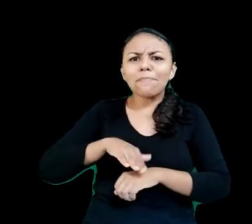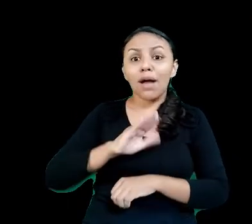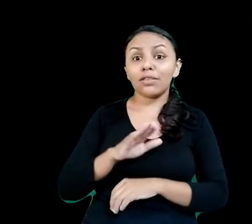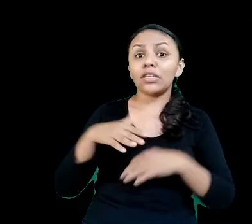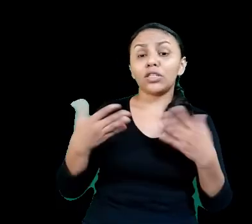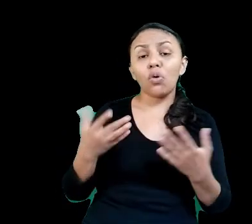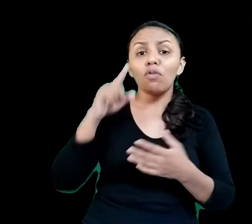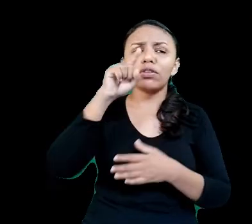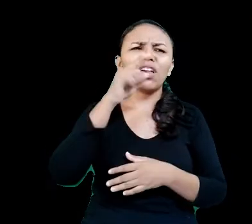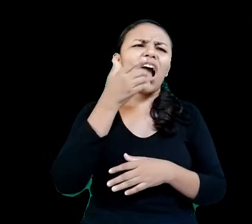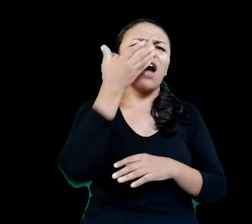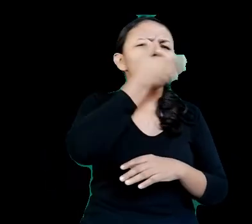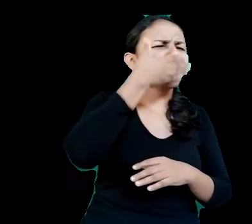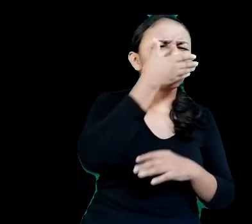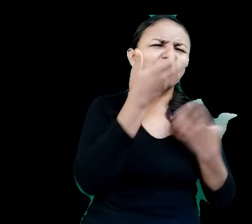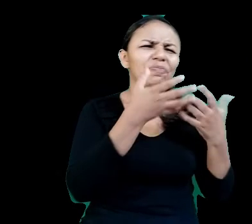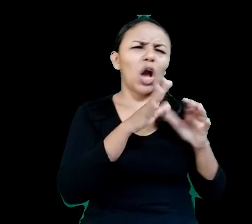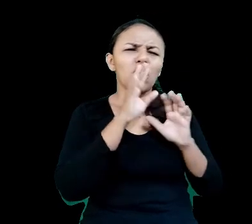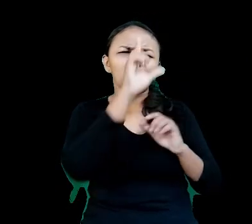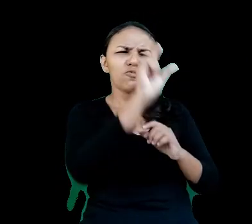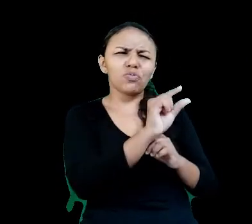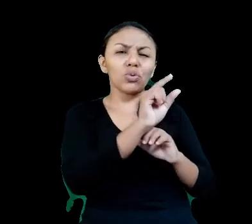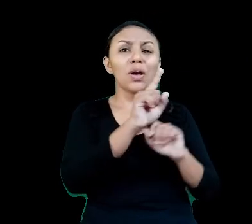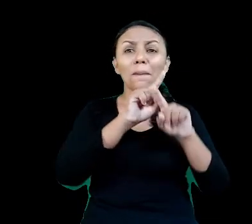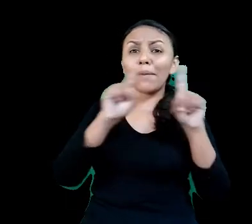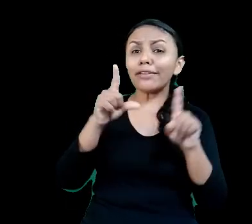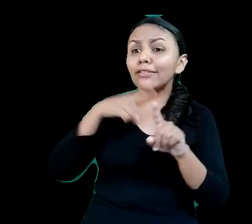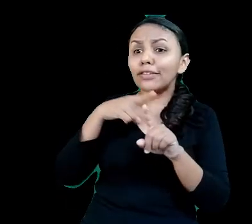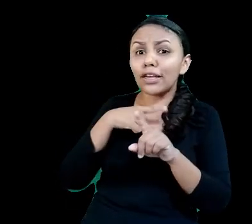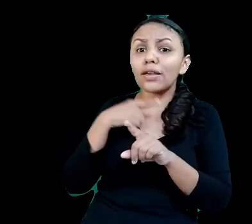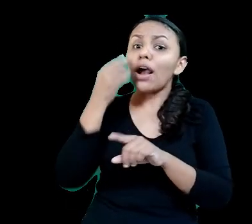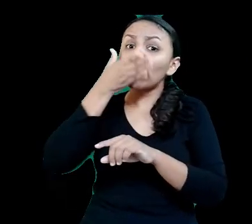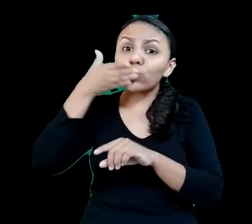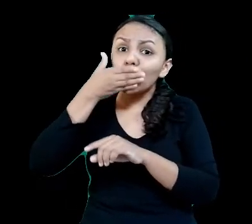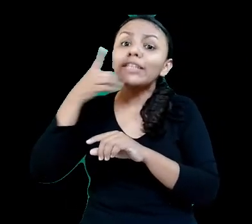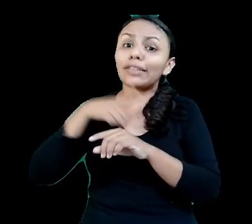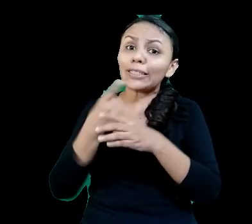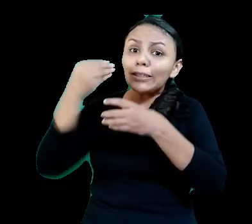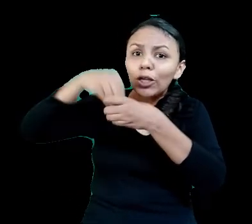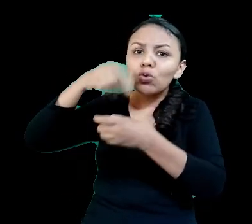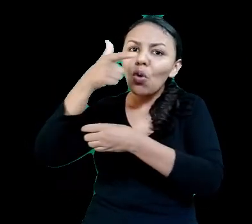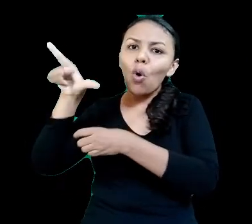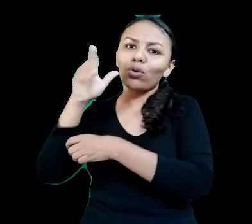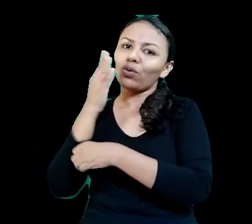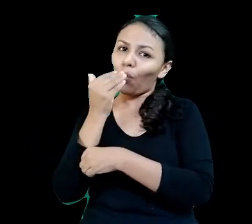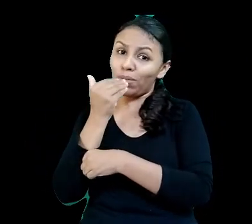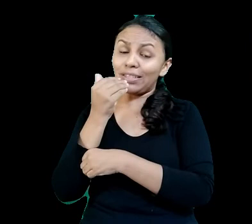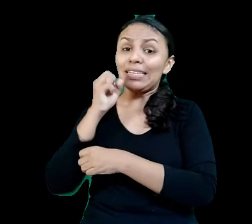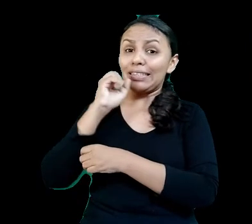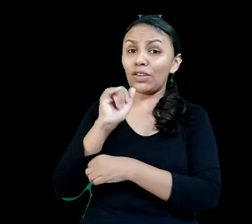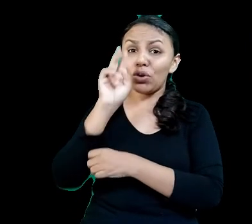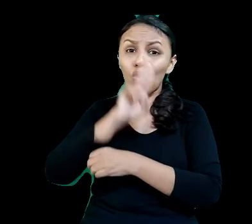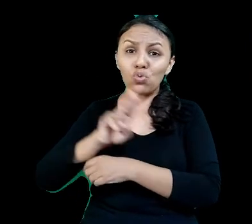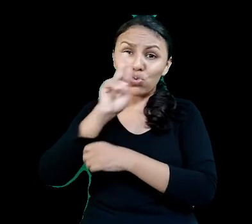de consumir açúcar, mas consome o açúcar em outros alimentos. E quando você faz a utilização do adoçante,